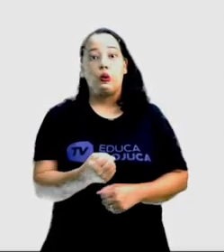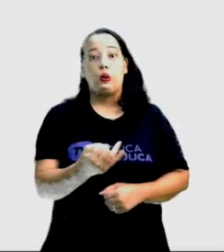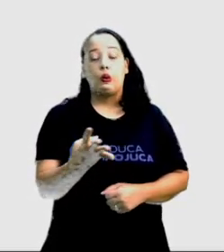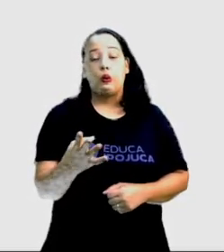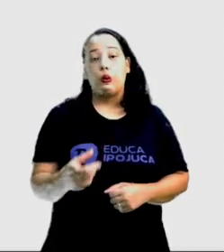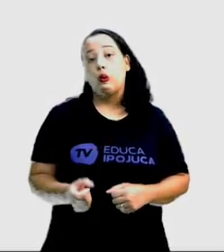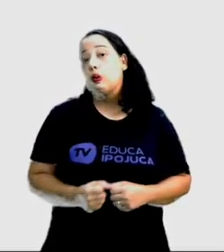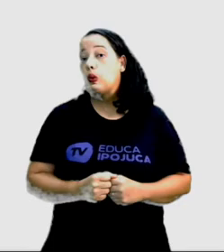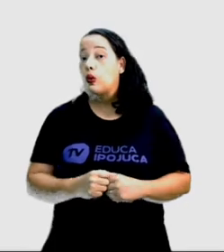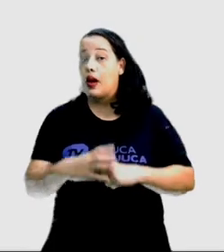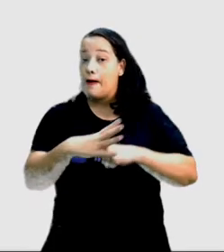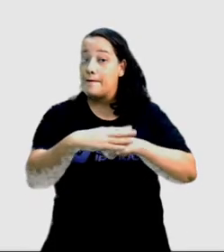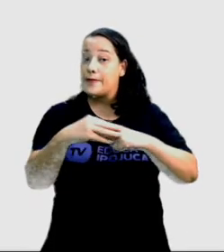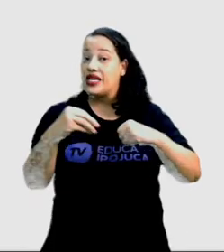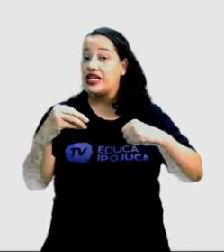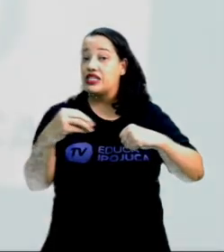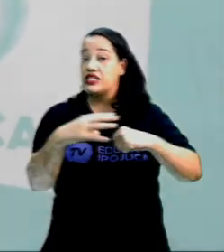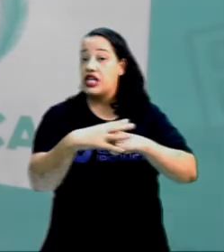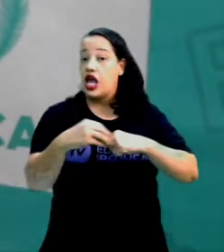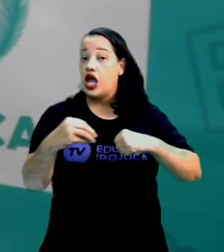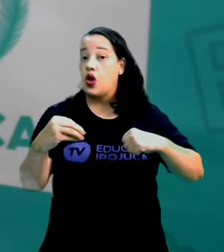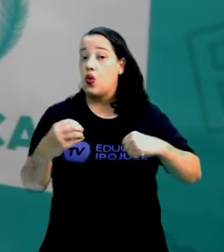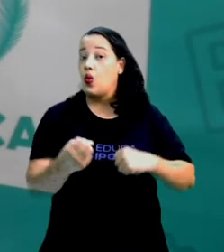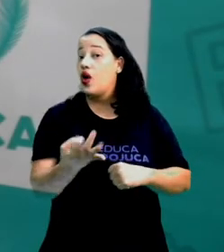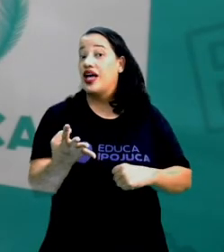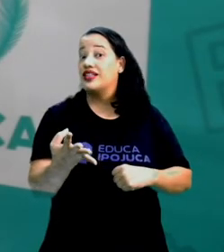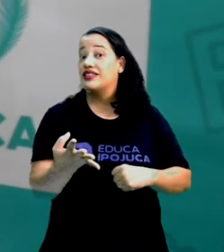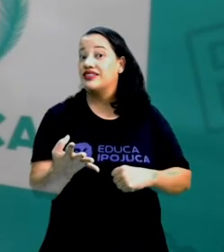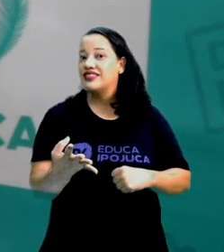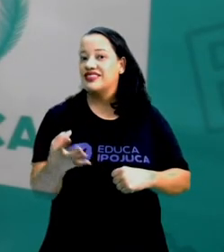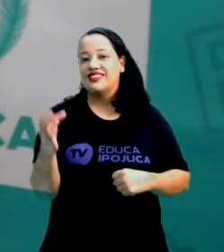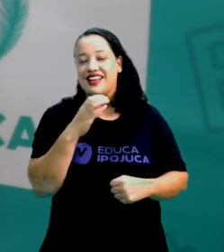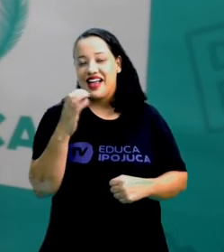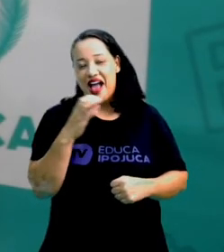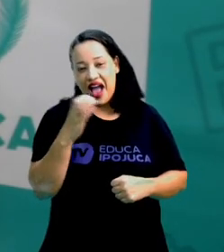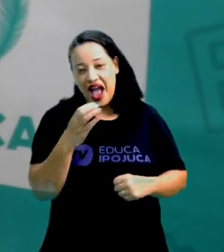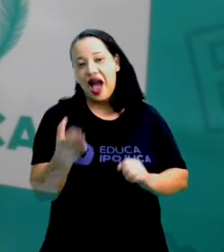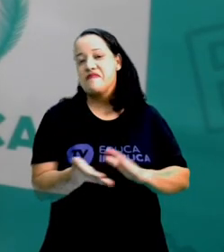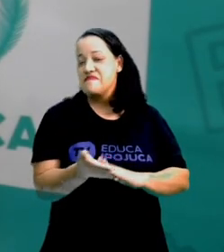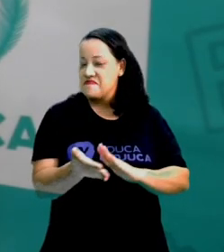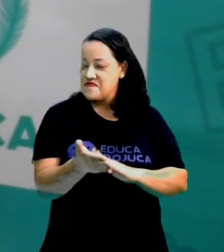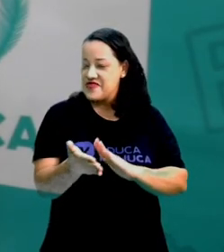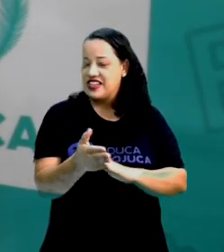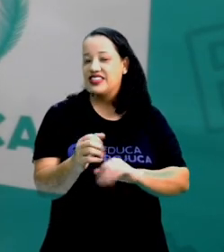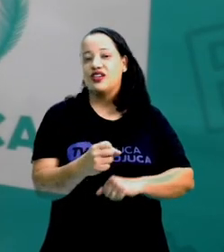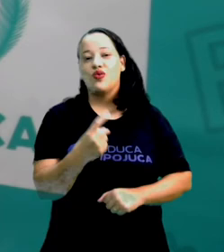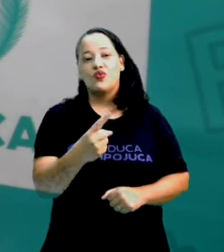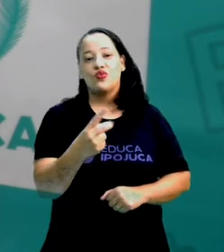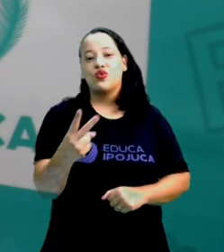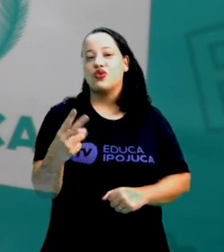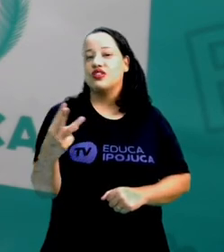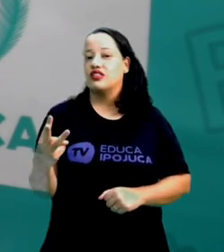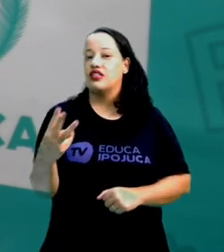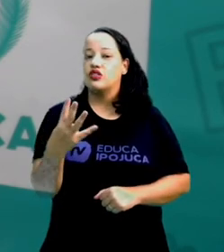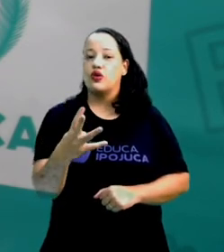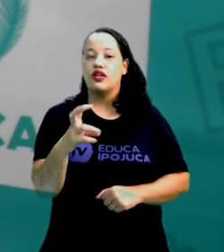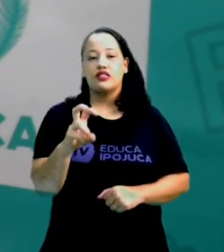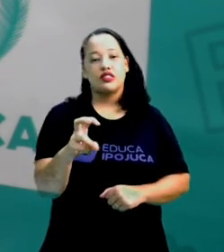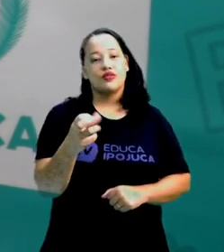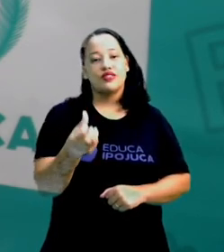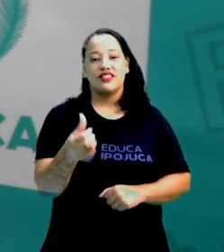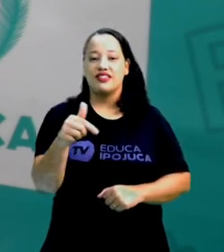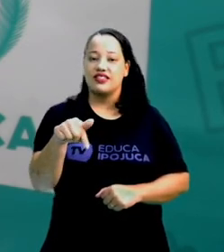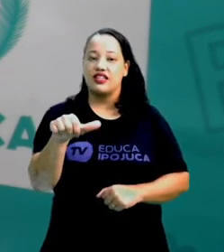pêssegos? Conseguiram? Vocês são rápido, né, crianças? Muito bem. Um, dois, três, quatro,